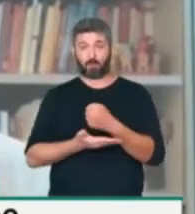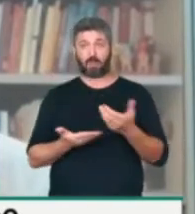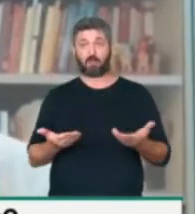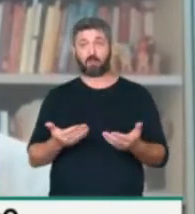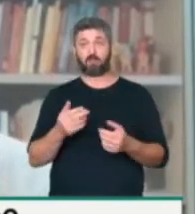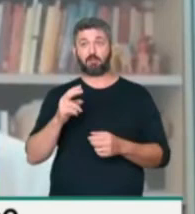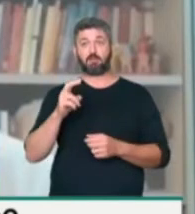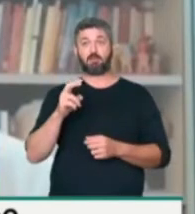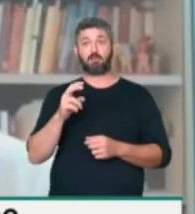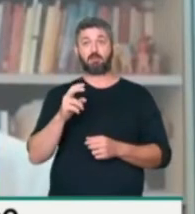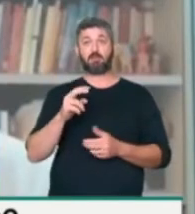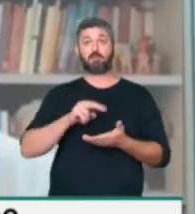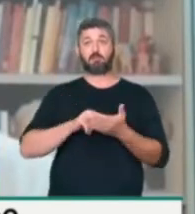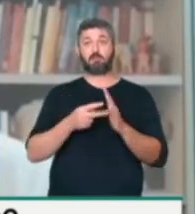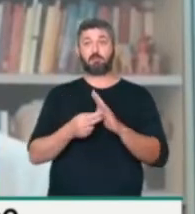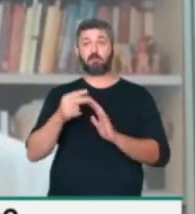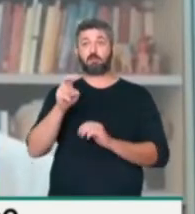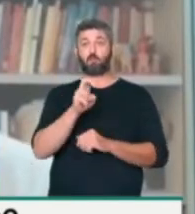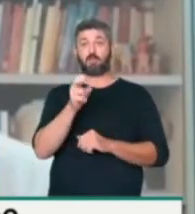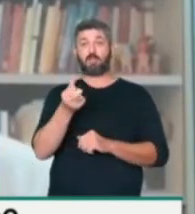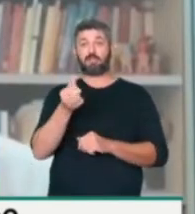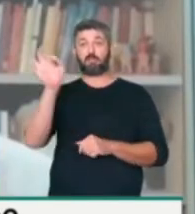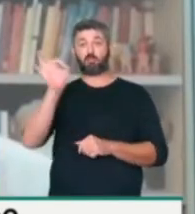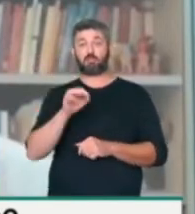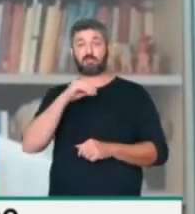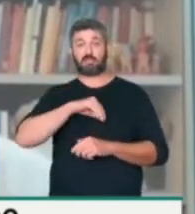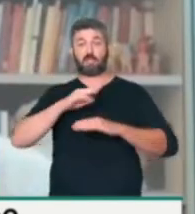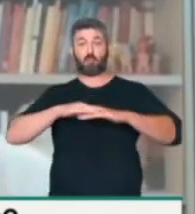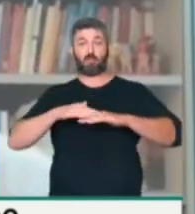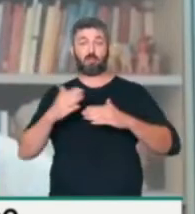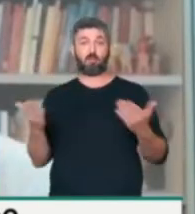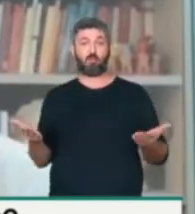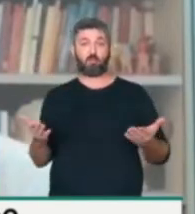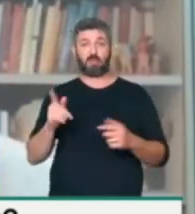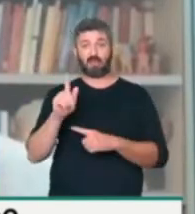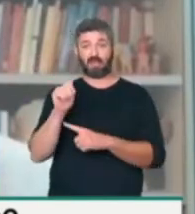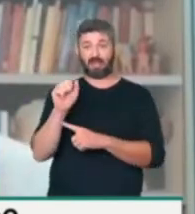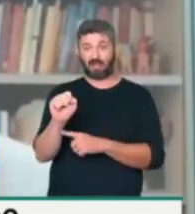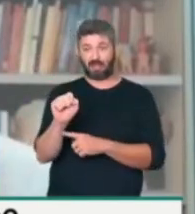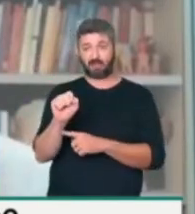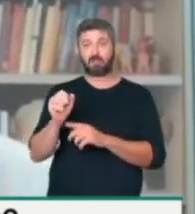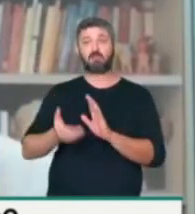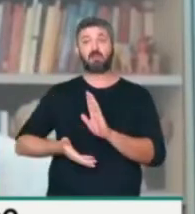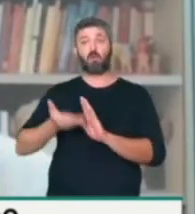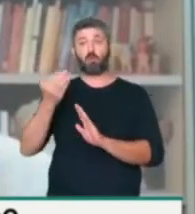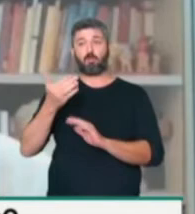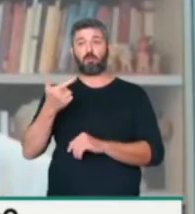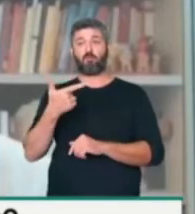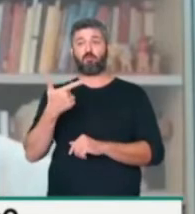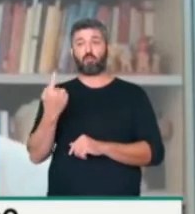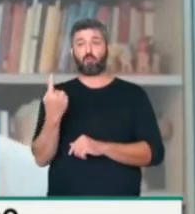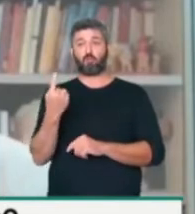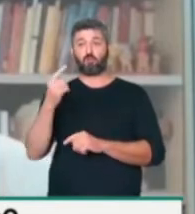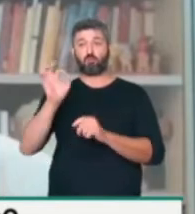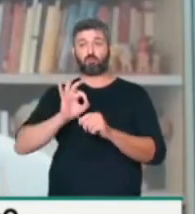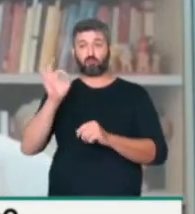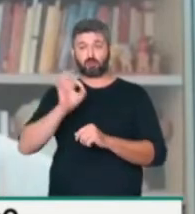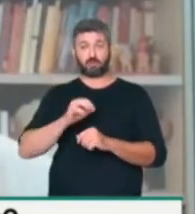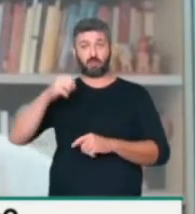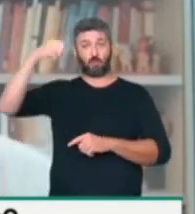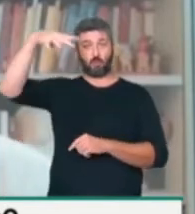de 50%, já representa já hoje 56% do salário mínimo, o gás já aumentou esse ano 21%, a